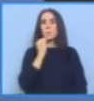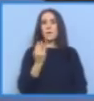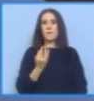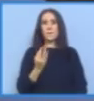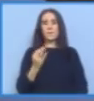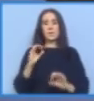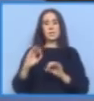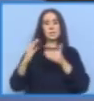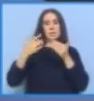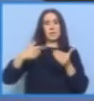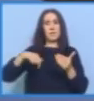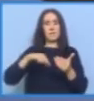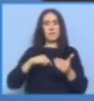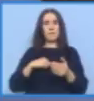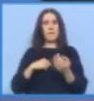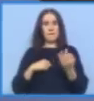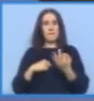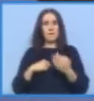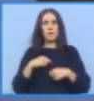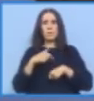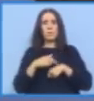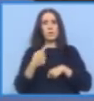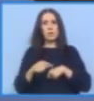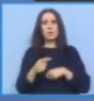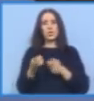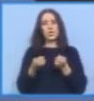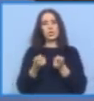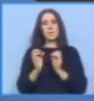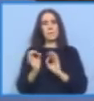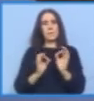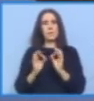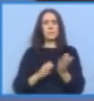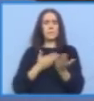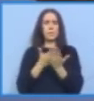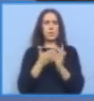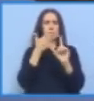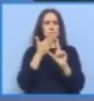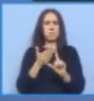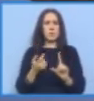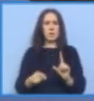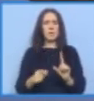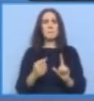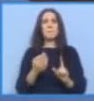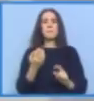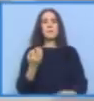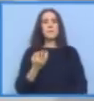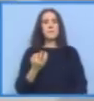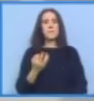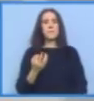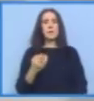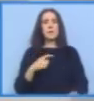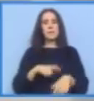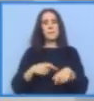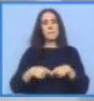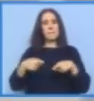nossa iniciativa ter momentos organizados, e portanto há aqui propostas concretas, incluindo tempos